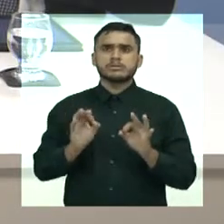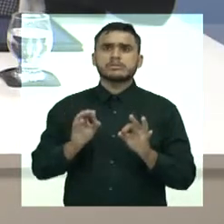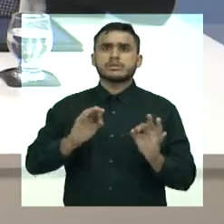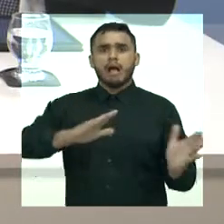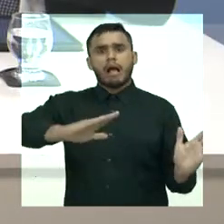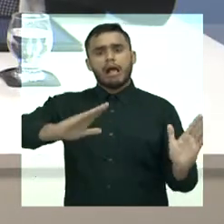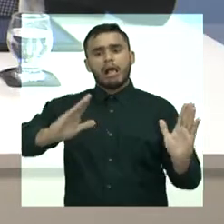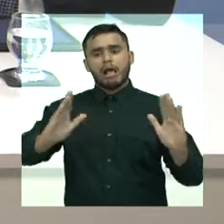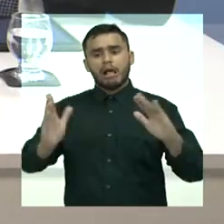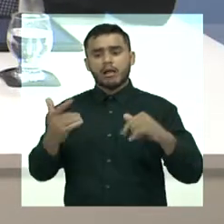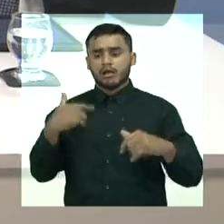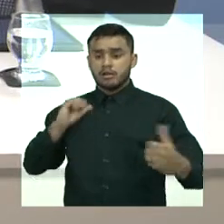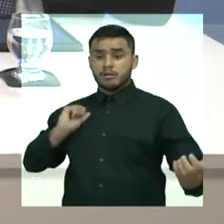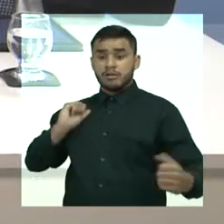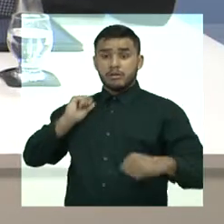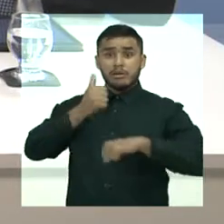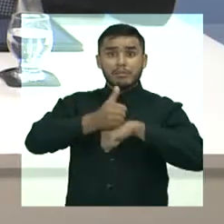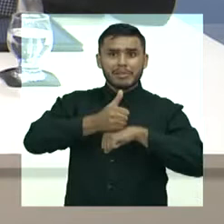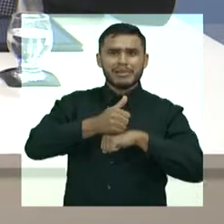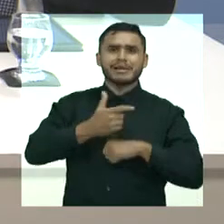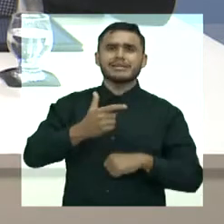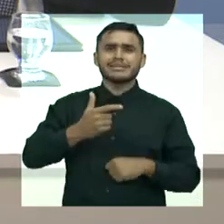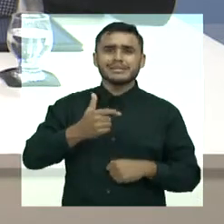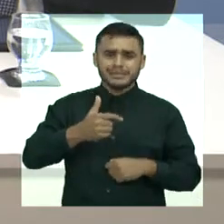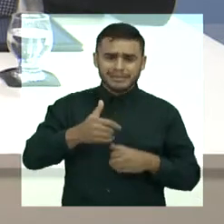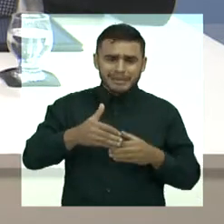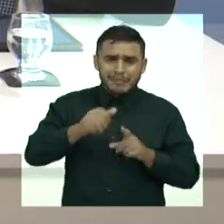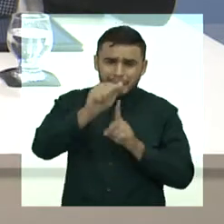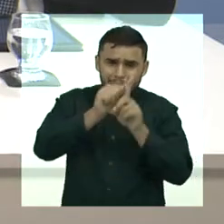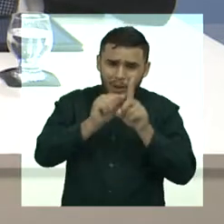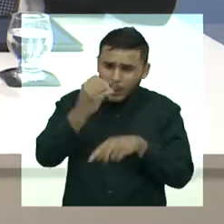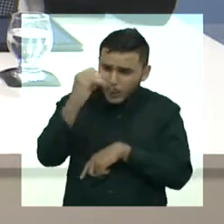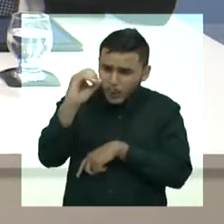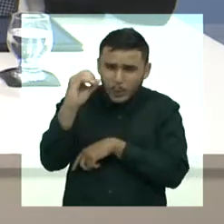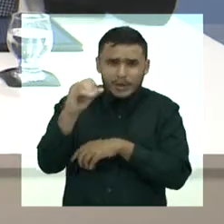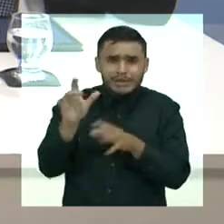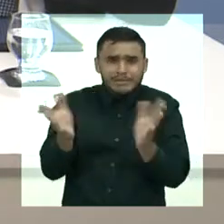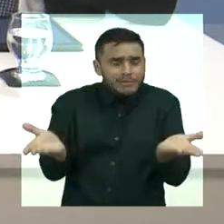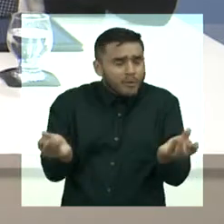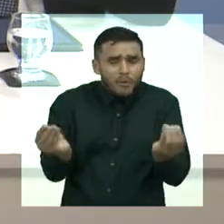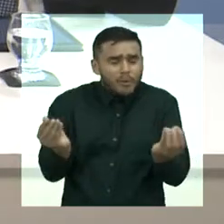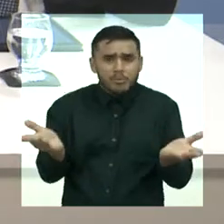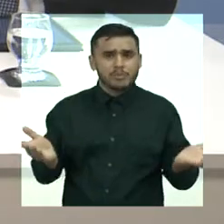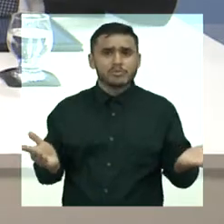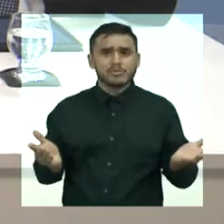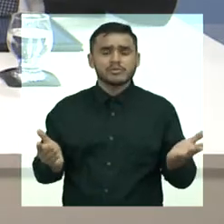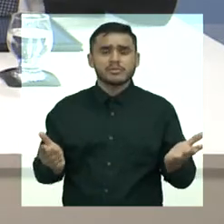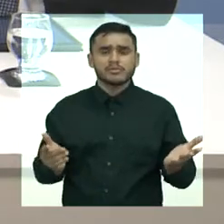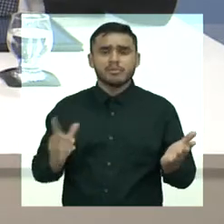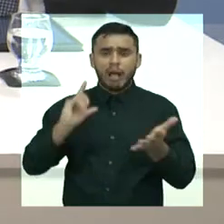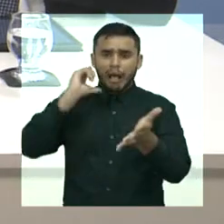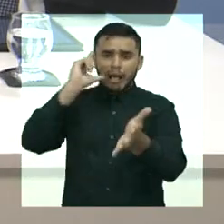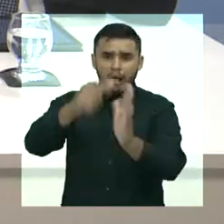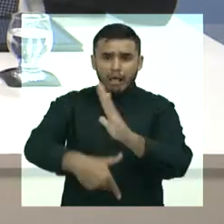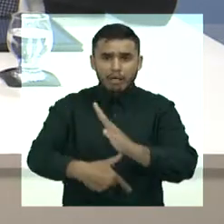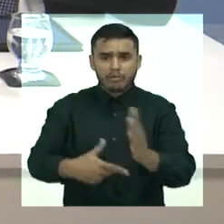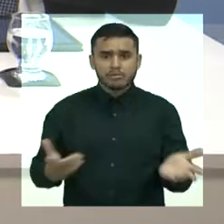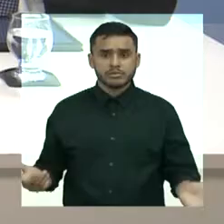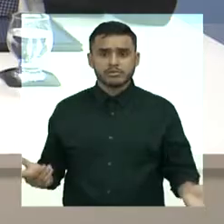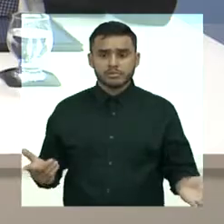de ações. Vai assumir no final do ano. Como é que fica se o antecessor dele está deixando